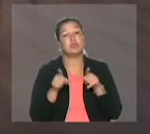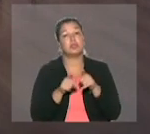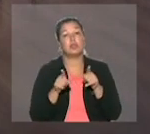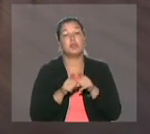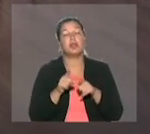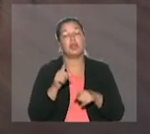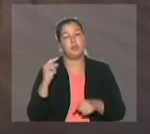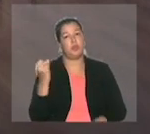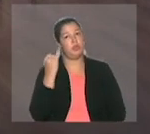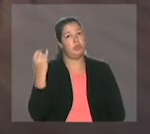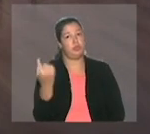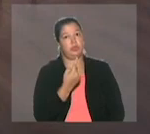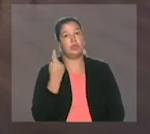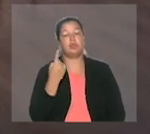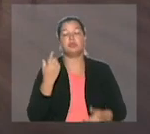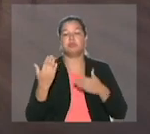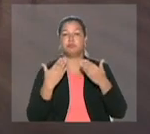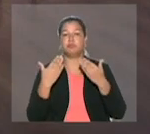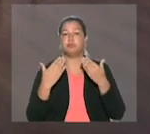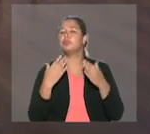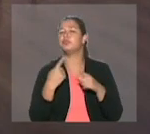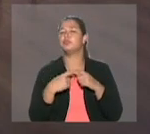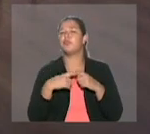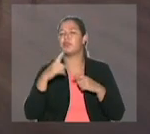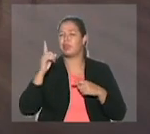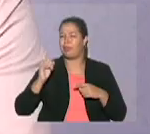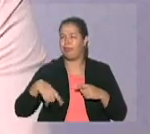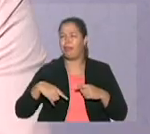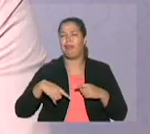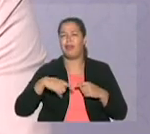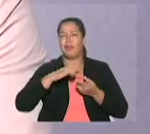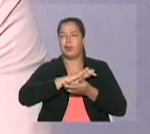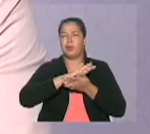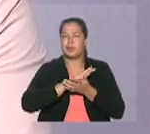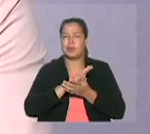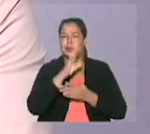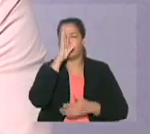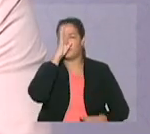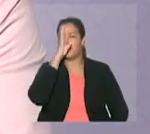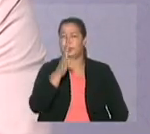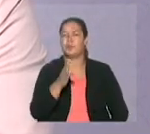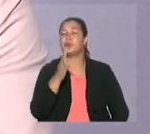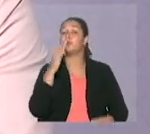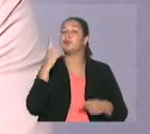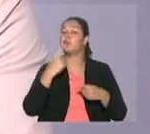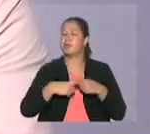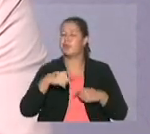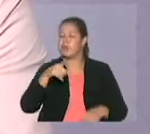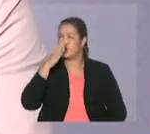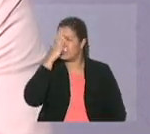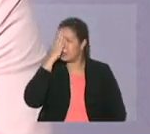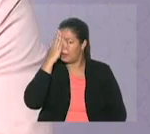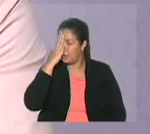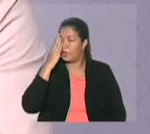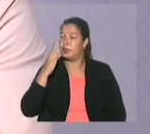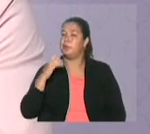debater, é que é um preconceito velado ainda, né, porque você sabe